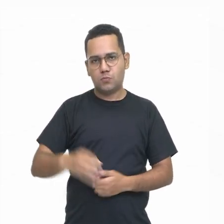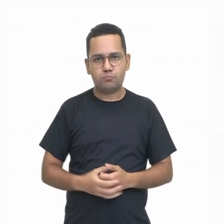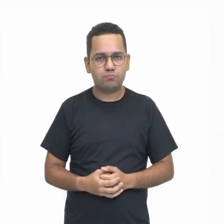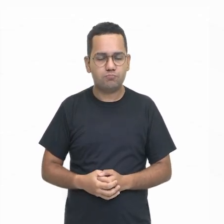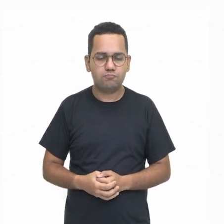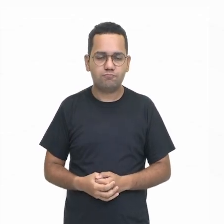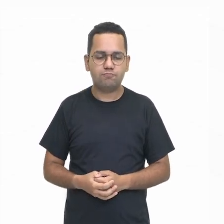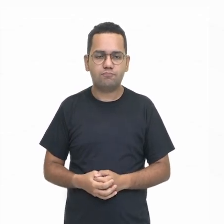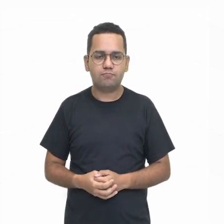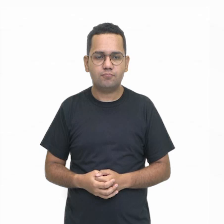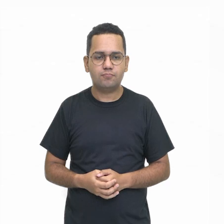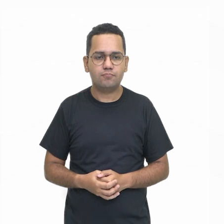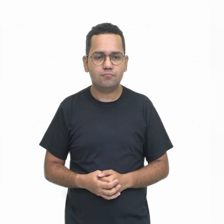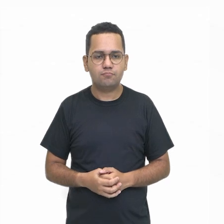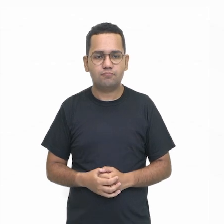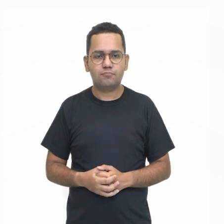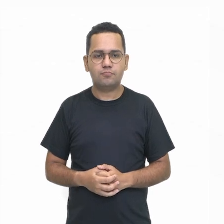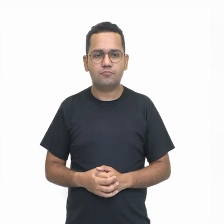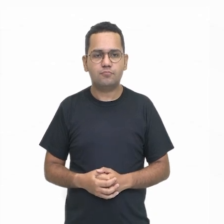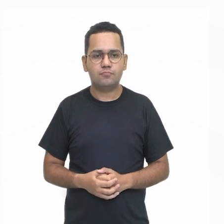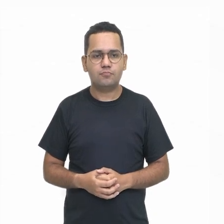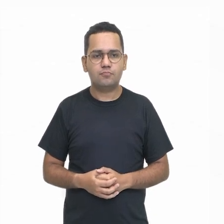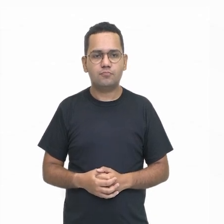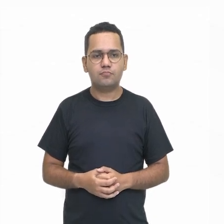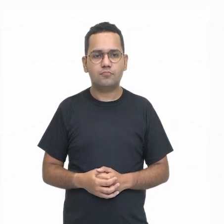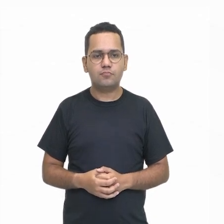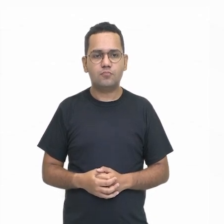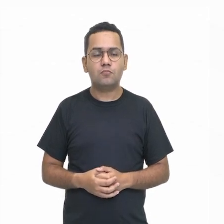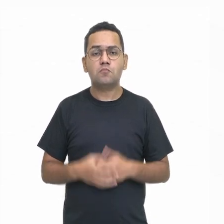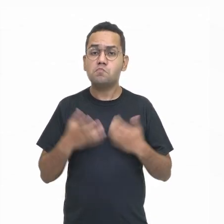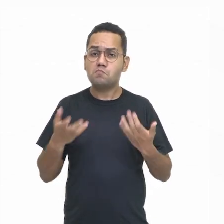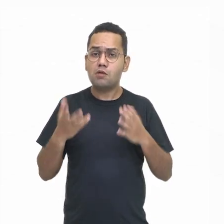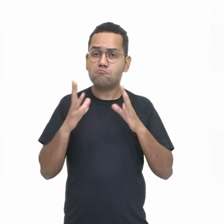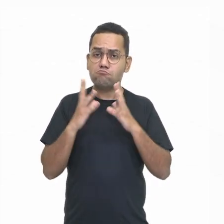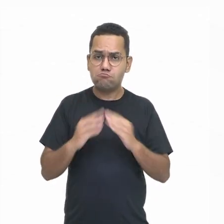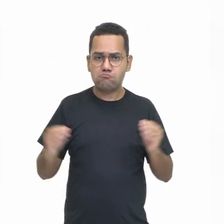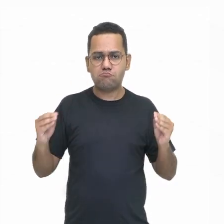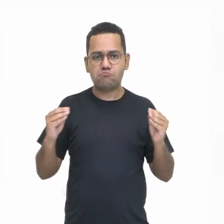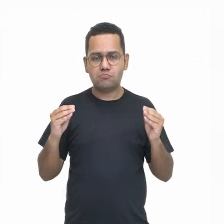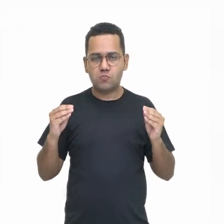é importante a gente falar que a extinção da maioria dos australopitecos